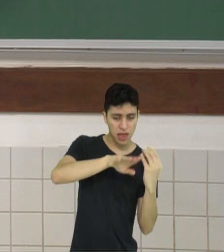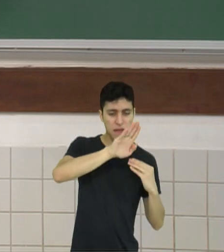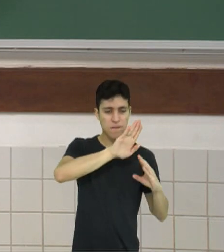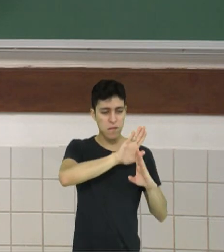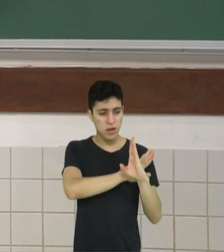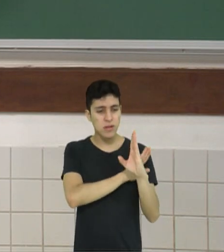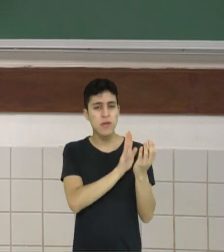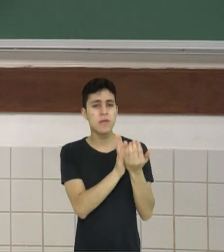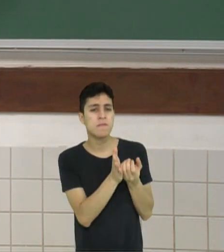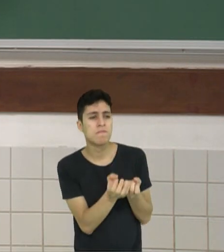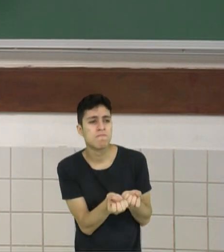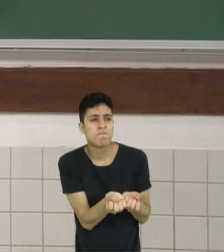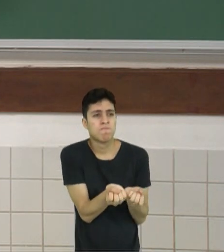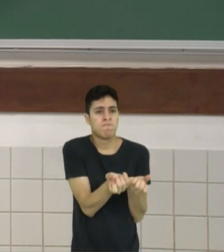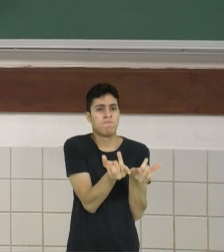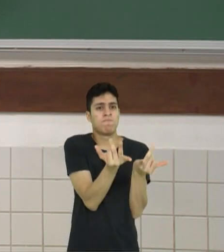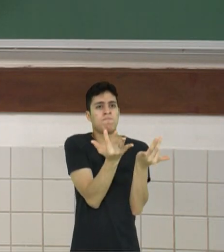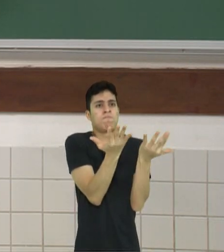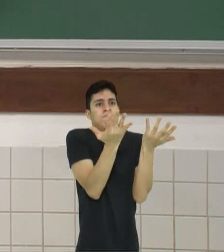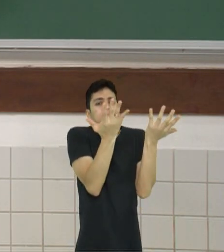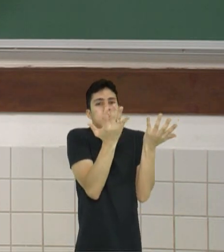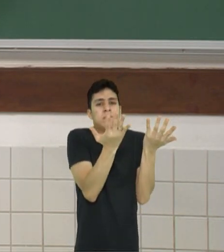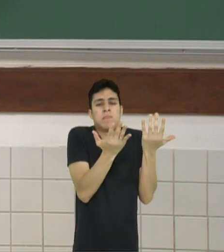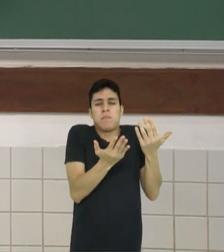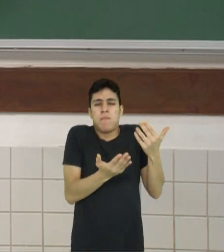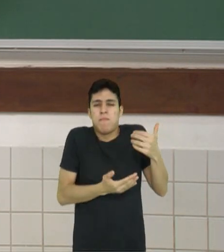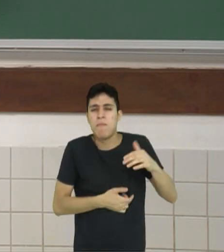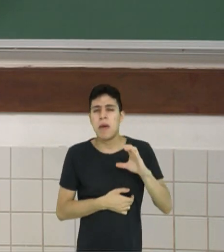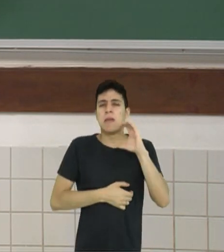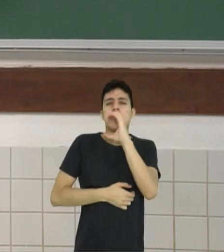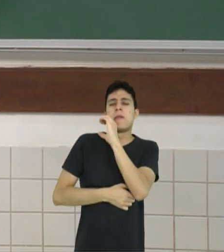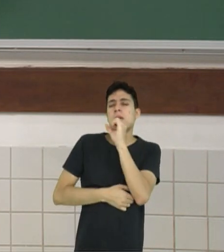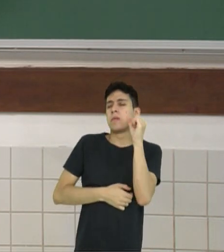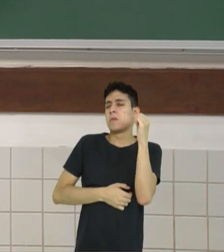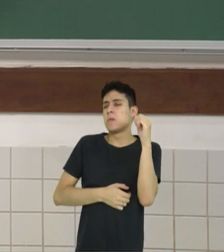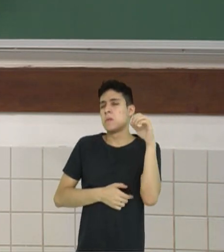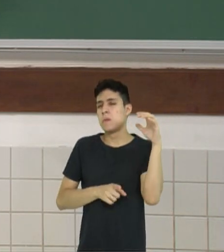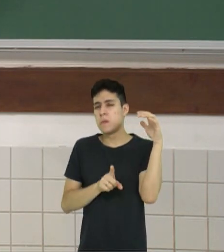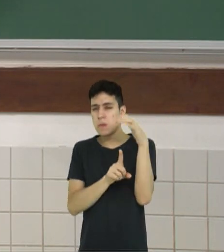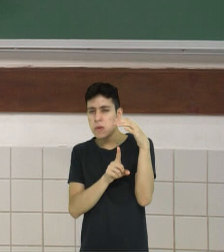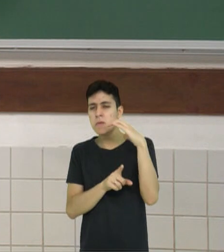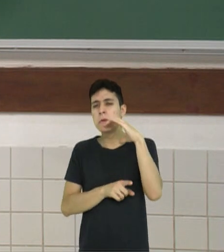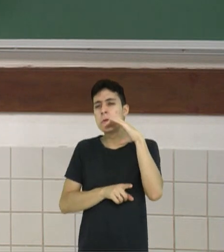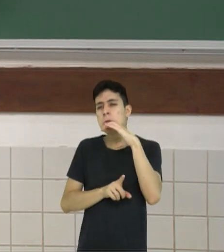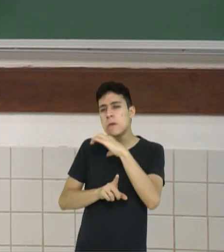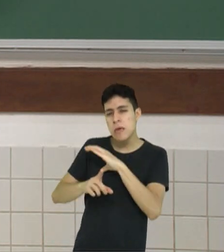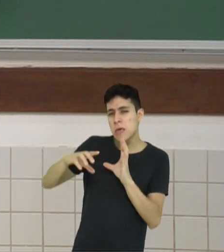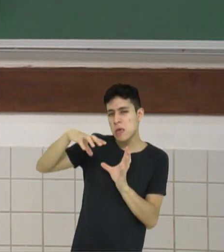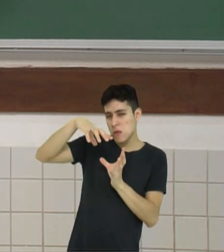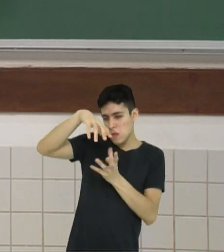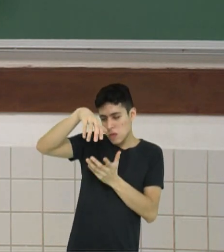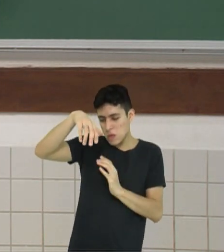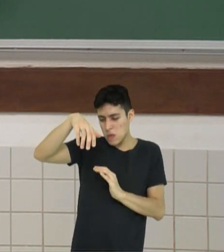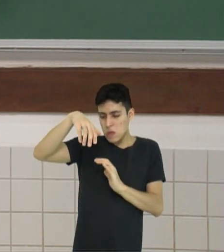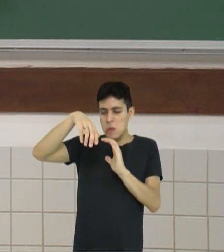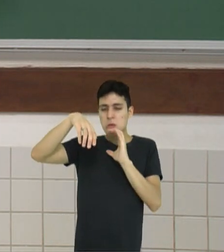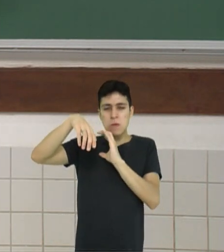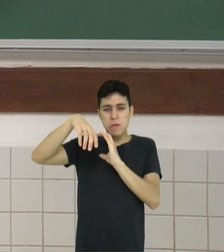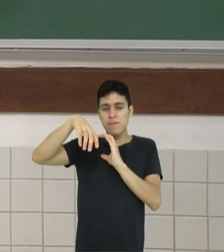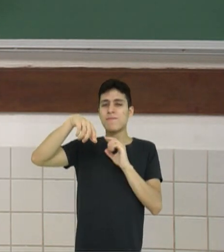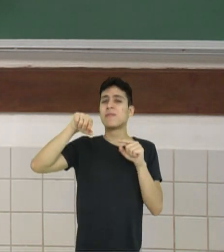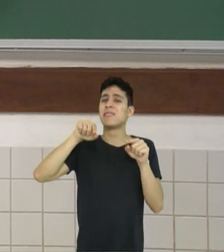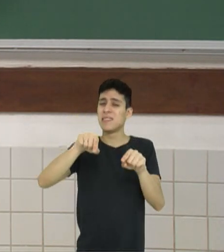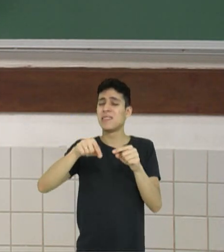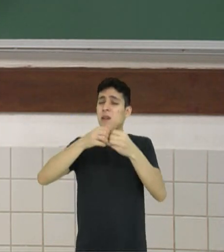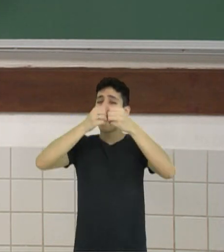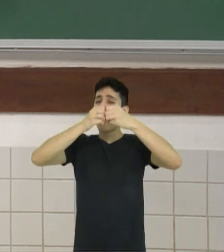gases poluentes foi acelerando esse processo de aquecimento global, que tem como consequência grave também o